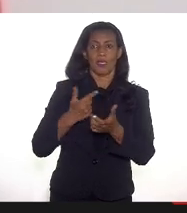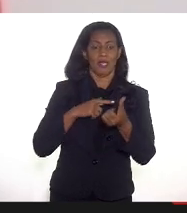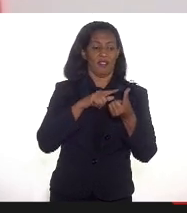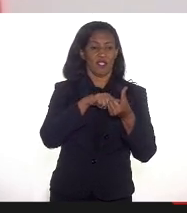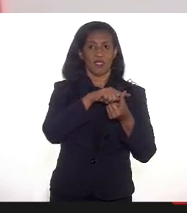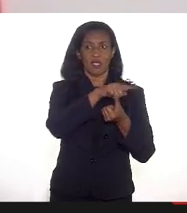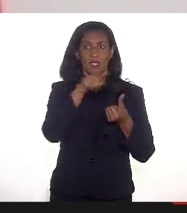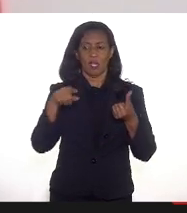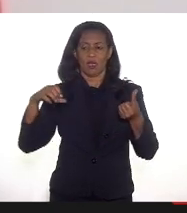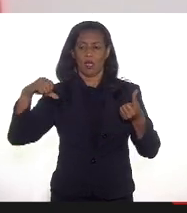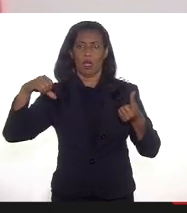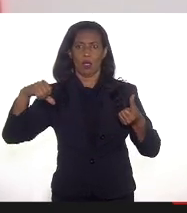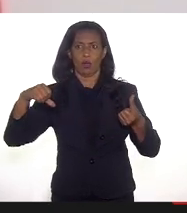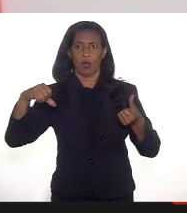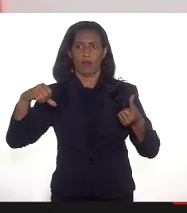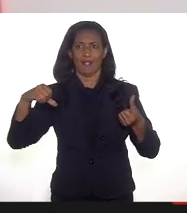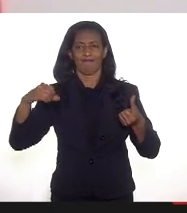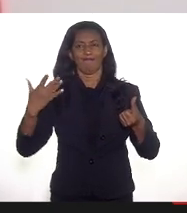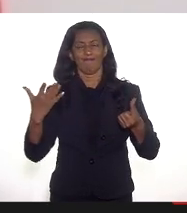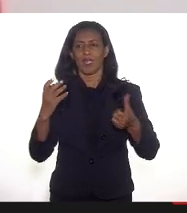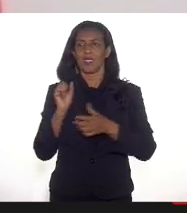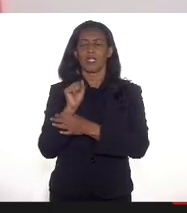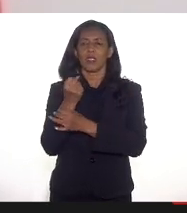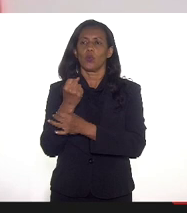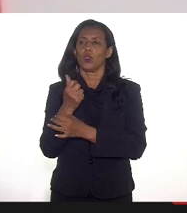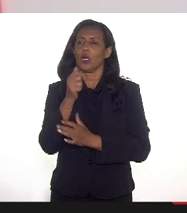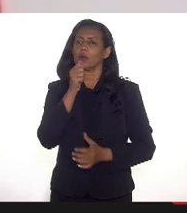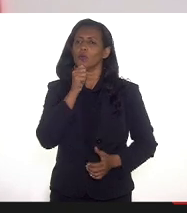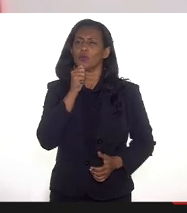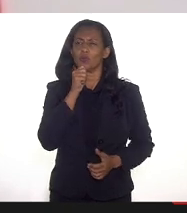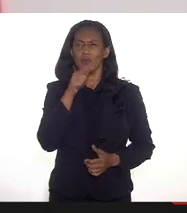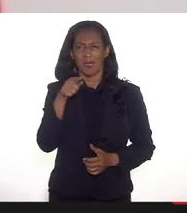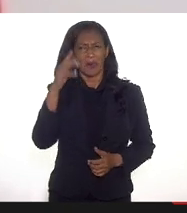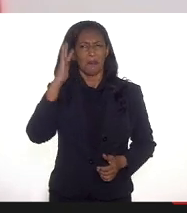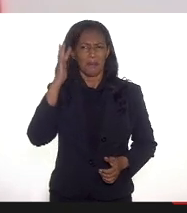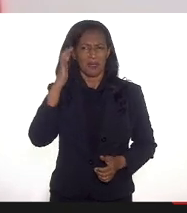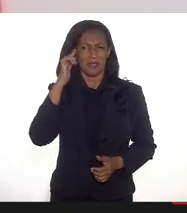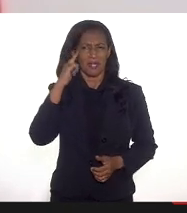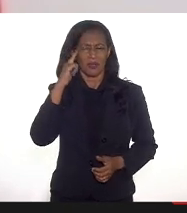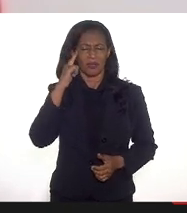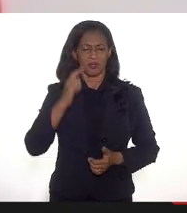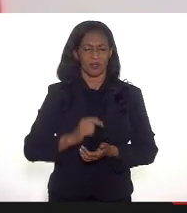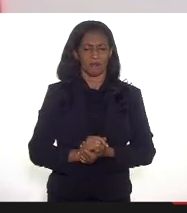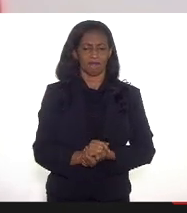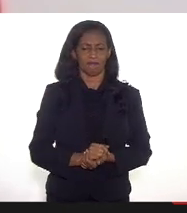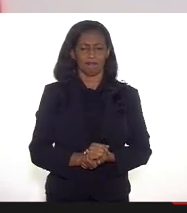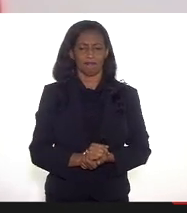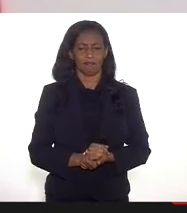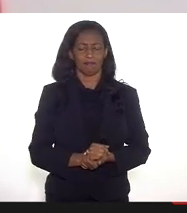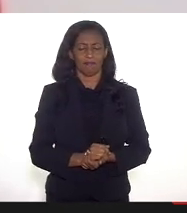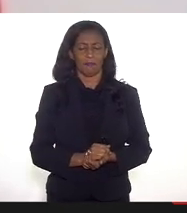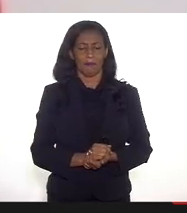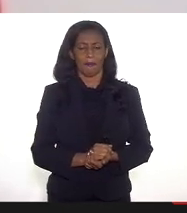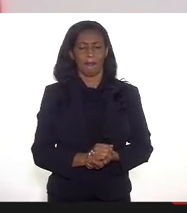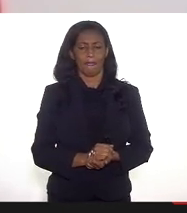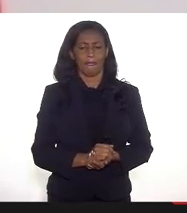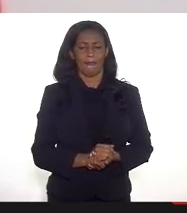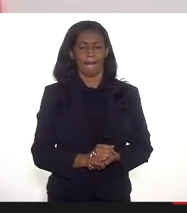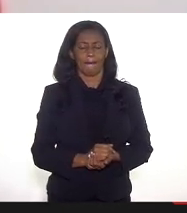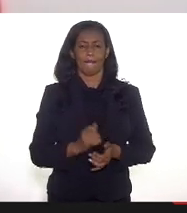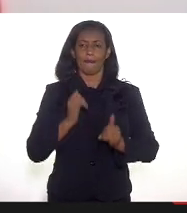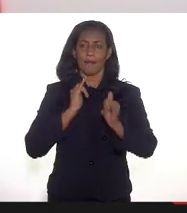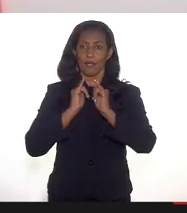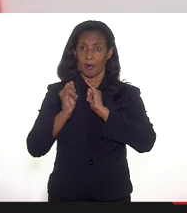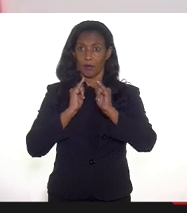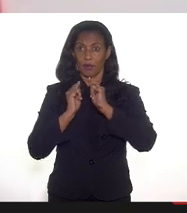horas. Então, não temos segurança. Eu gostaria de saber se a FATEC está pensando nisso. E dados concretos sobre o